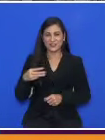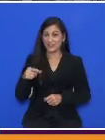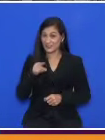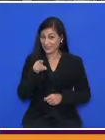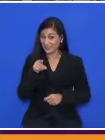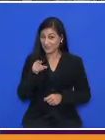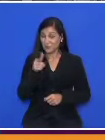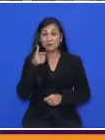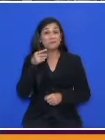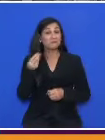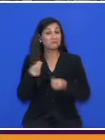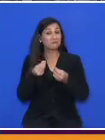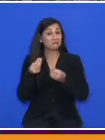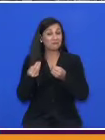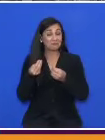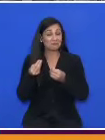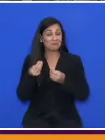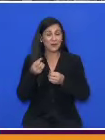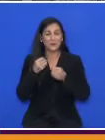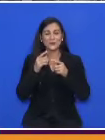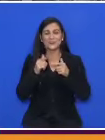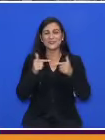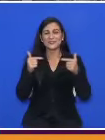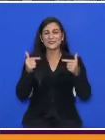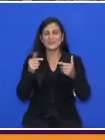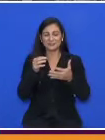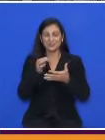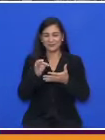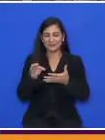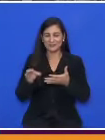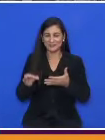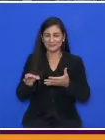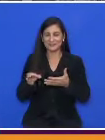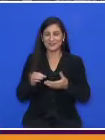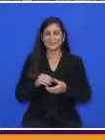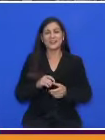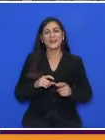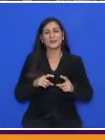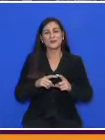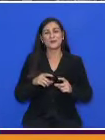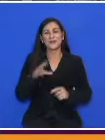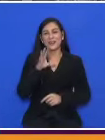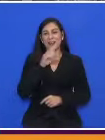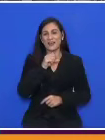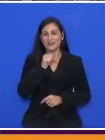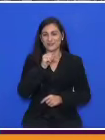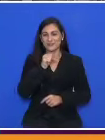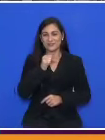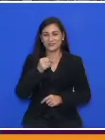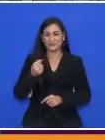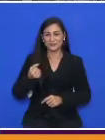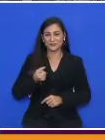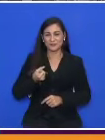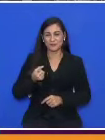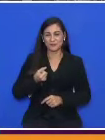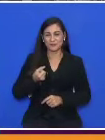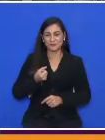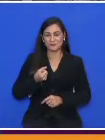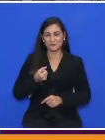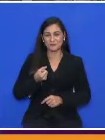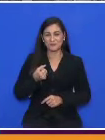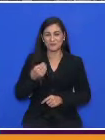é que você está indo? Está marcando? Boa sorte. Bola laranja, número 49.